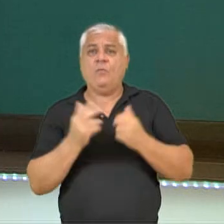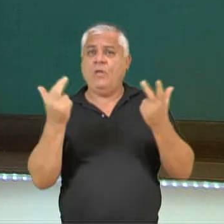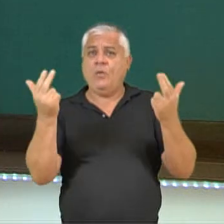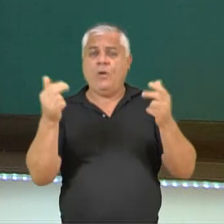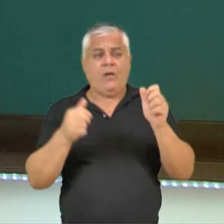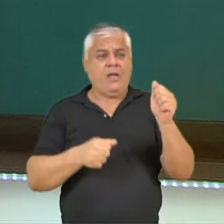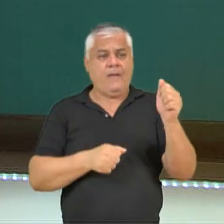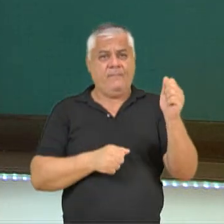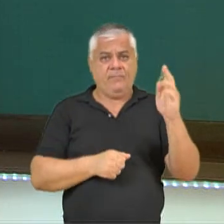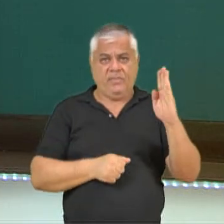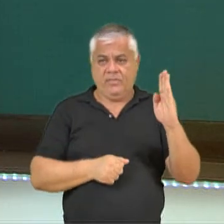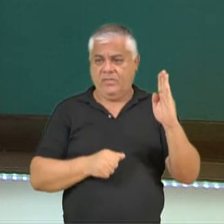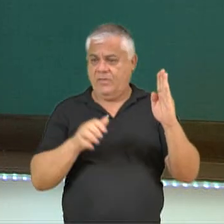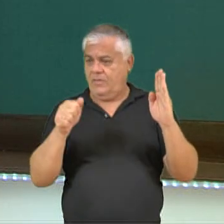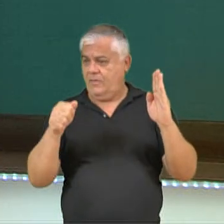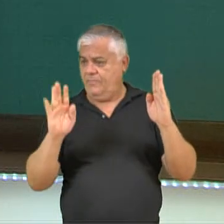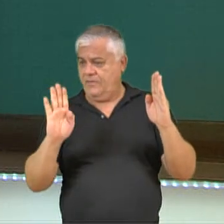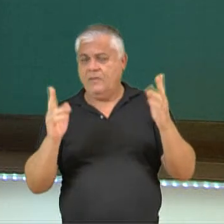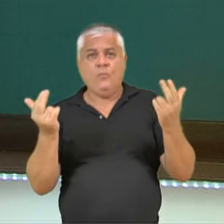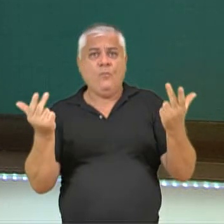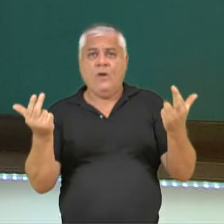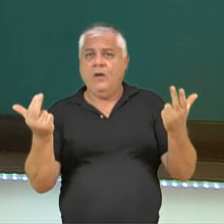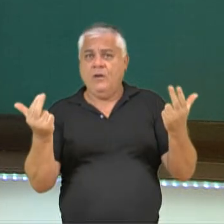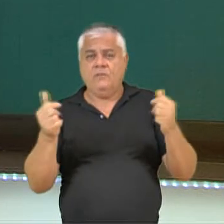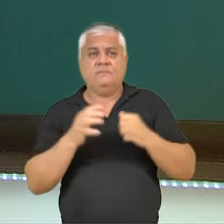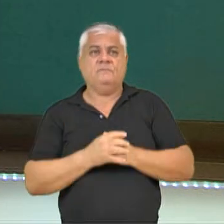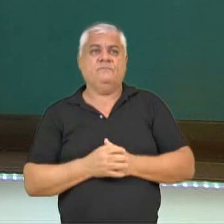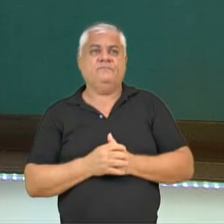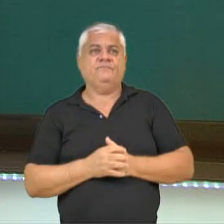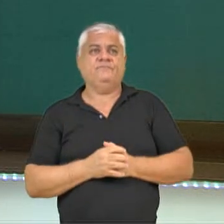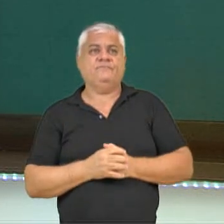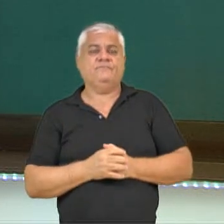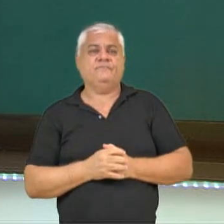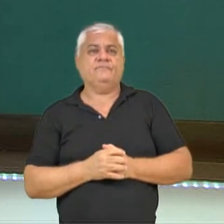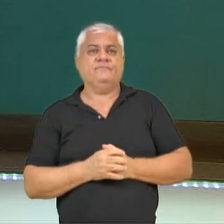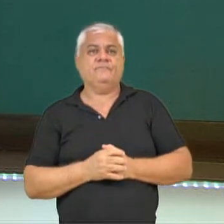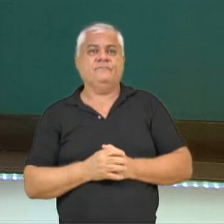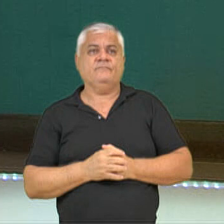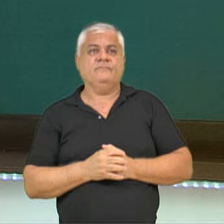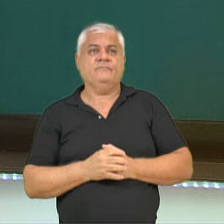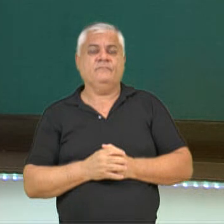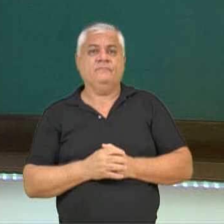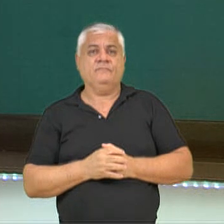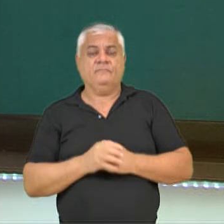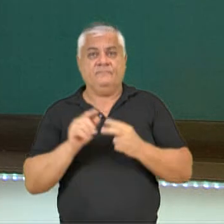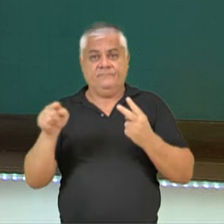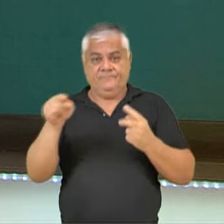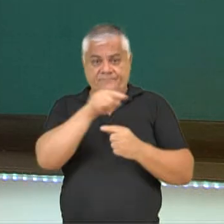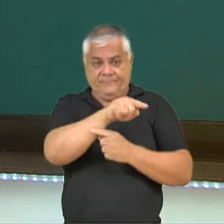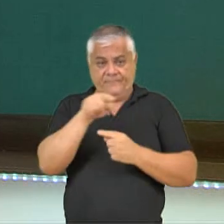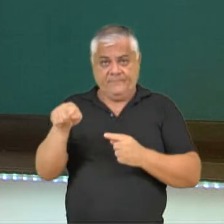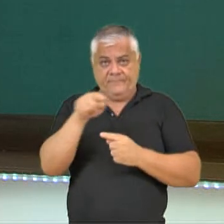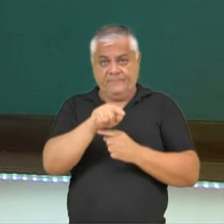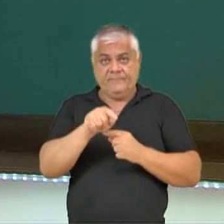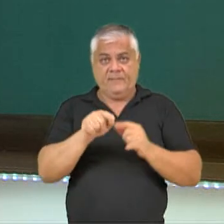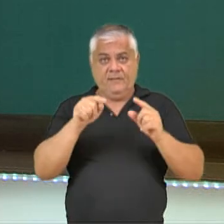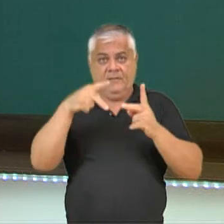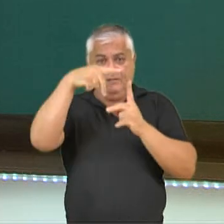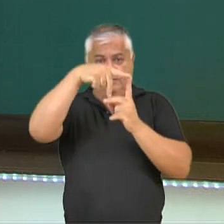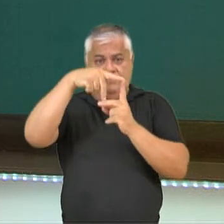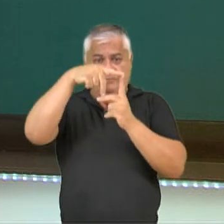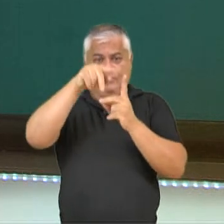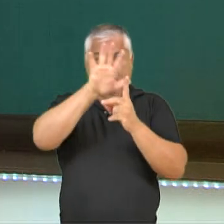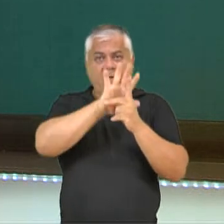esse mesmo alguém, ok? Então vamos lá, ambas expressões nos fornecem a área do quadrado de lado A